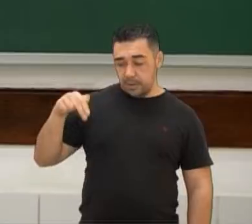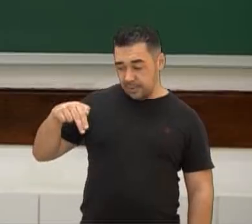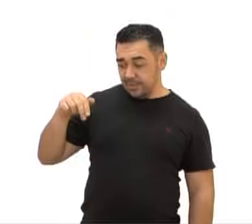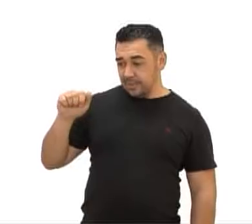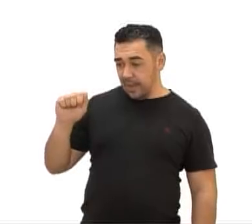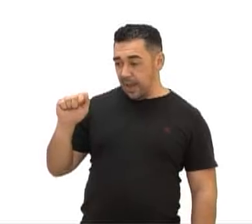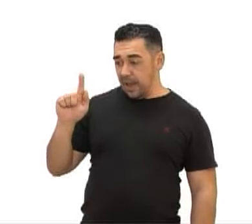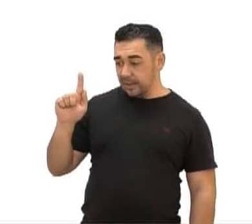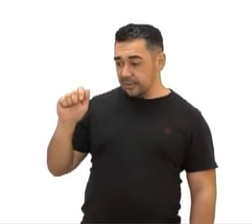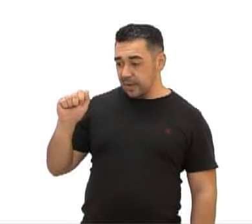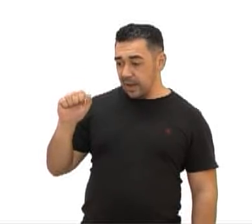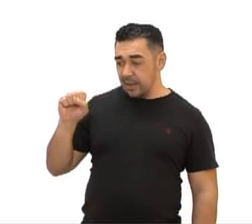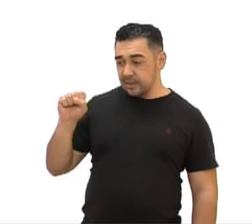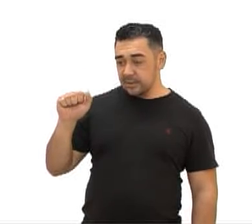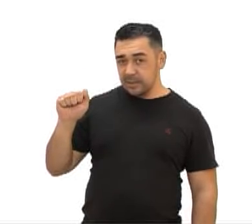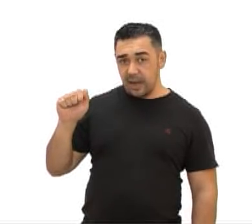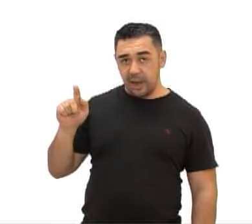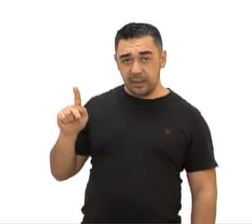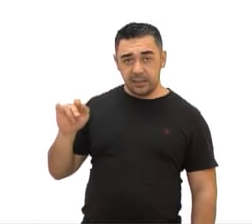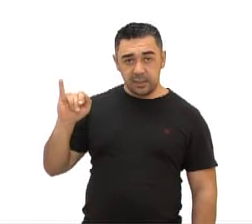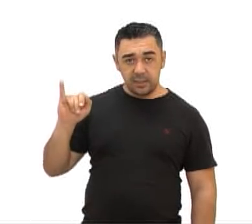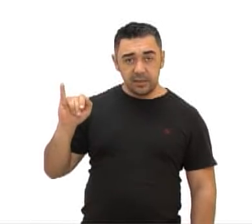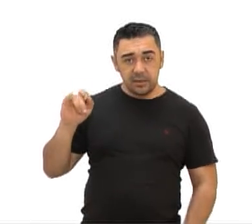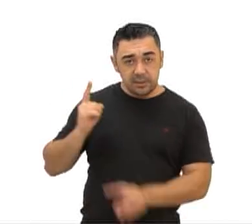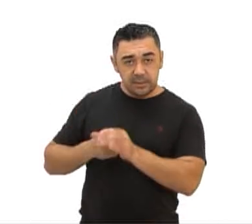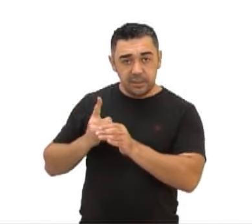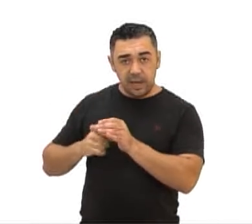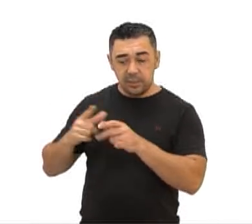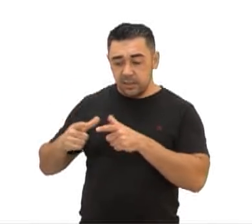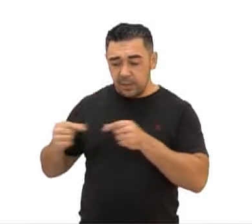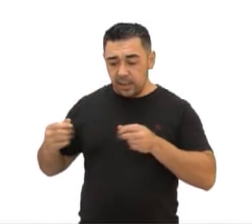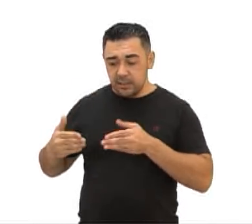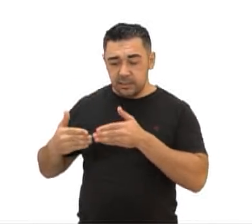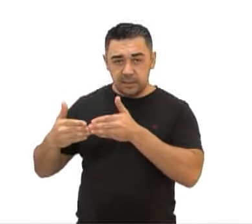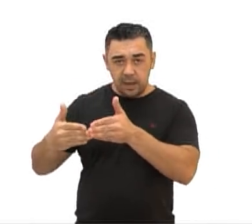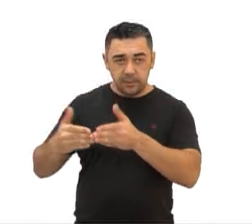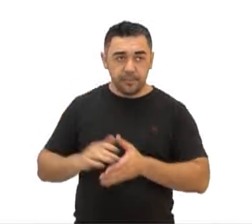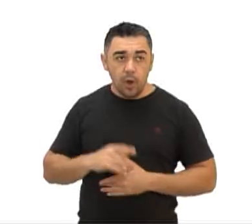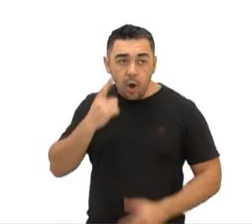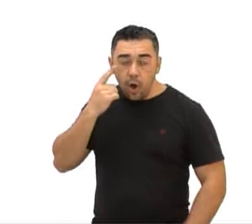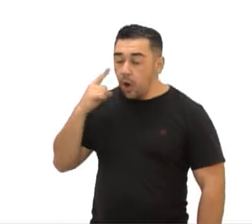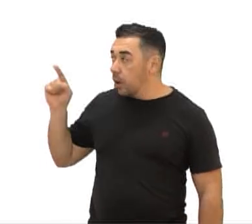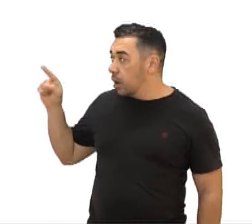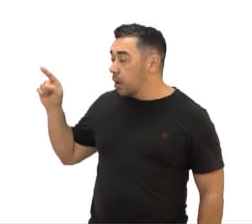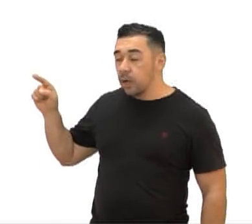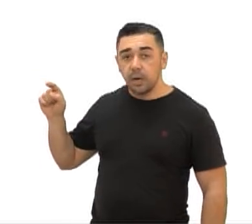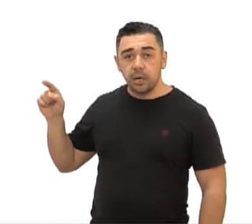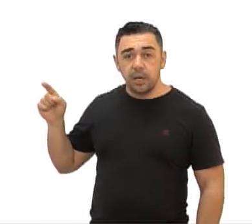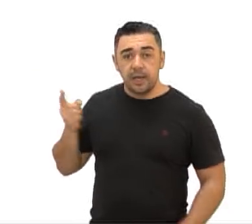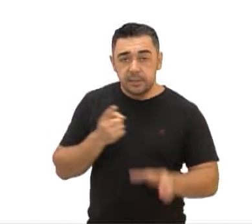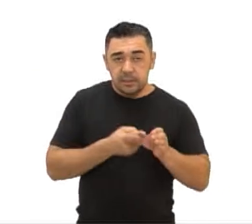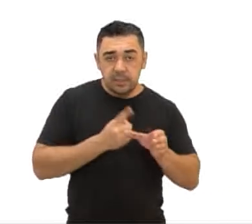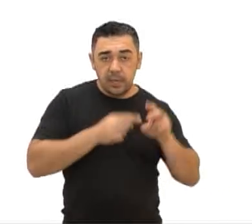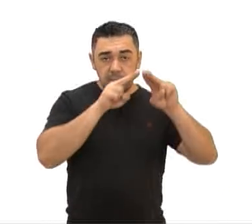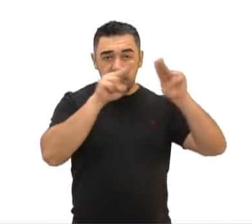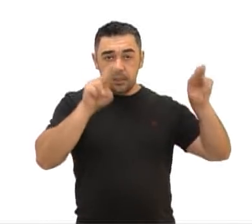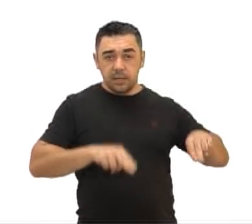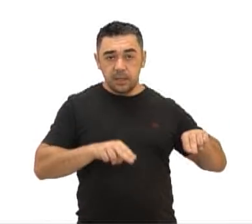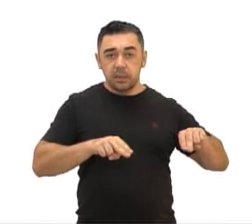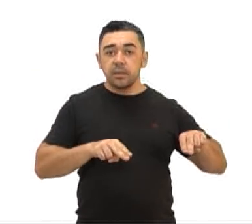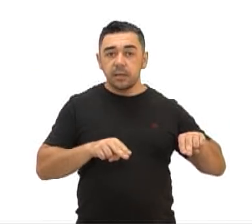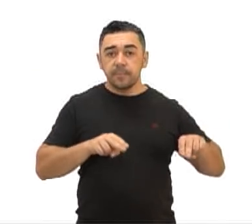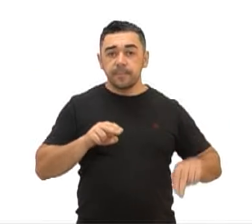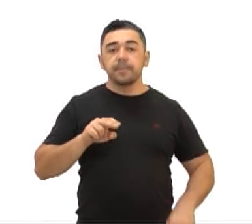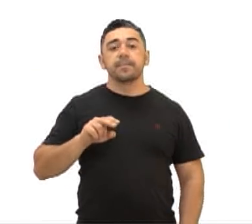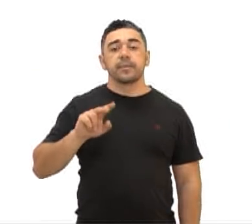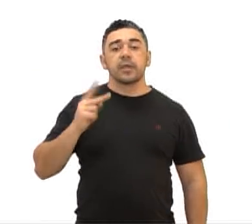1945. Aqui, você tem na sua tela a imagem da cidade de Hiroshima, logo após,